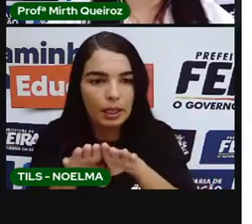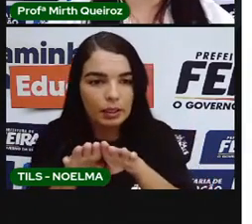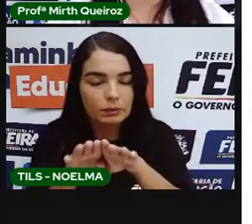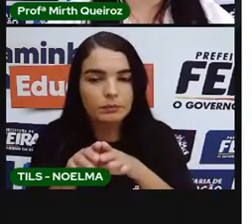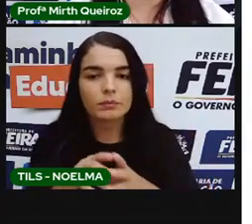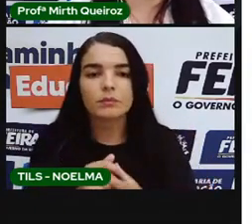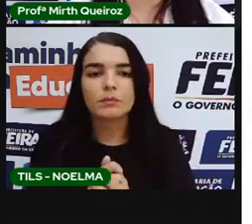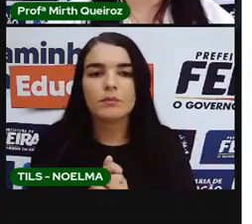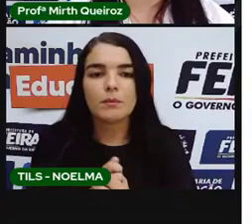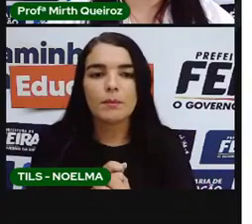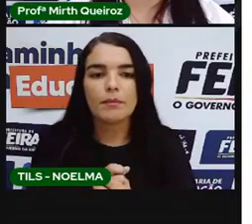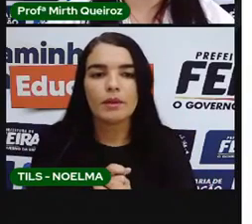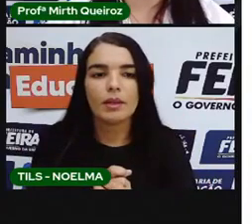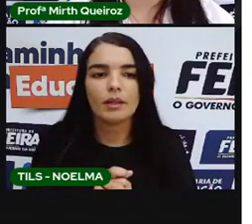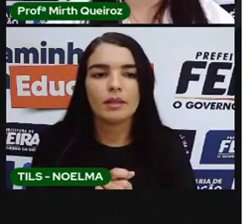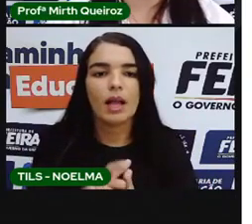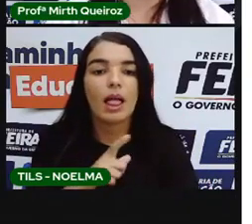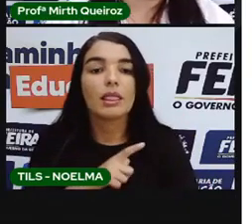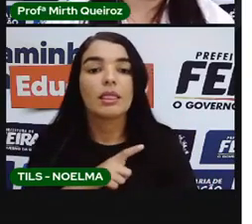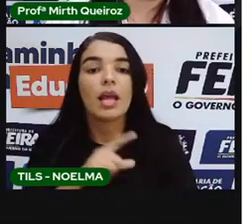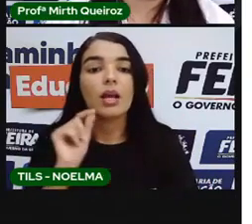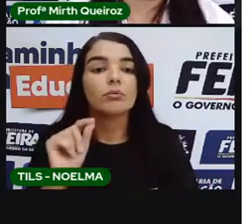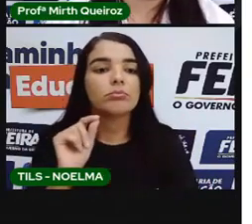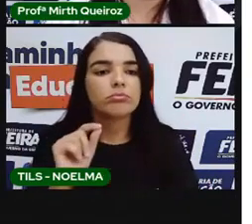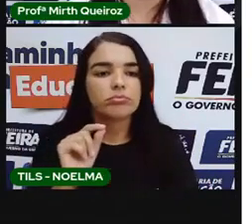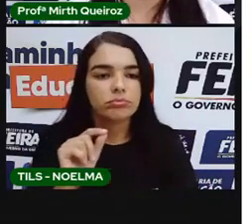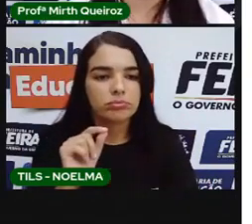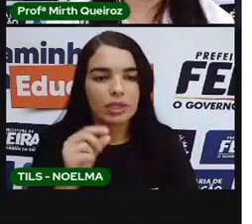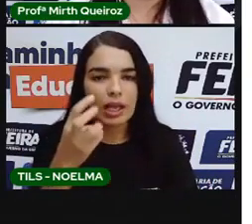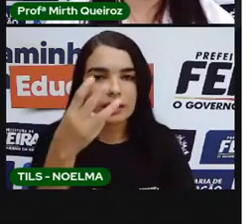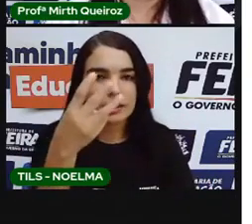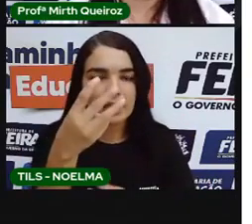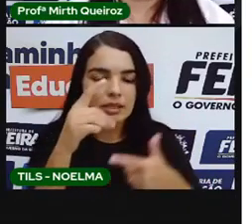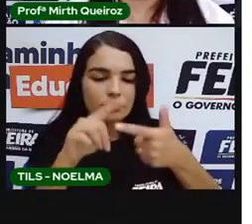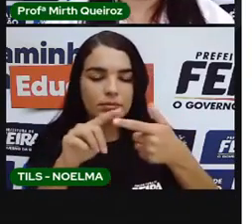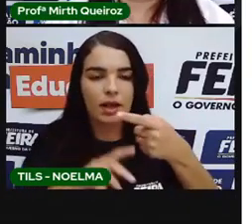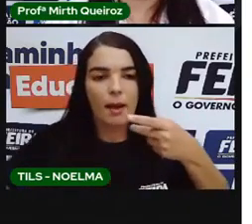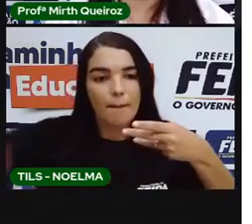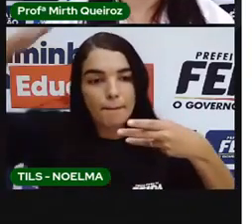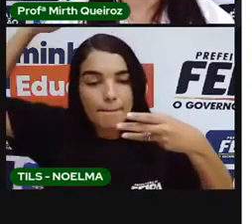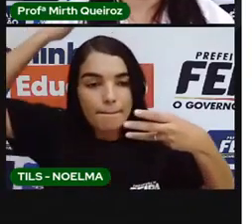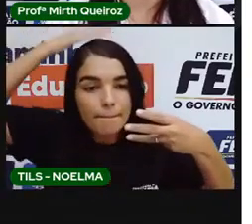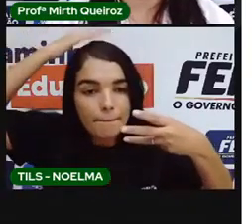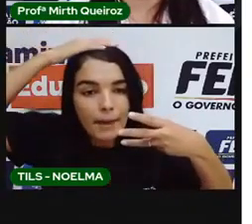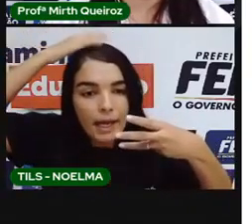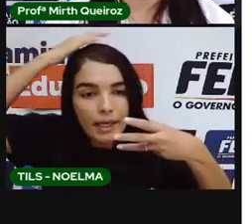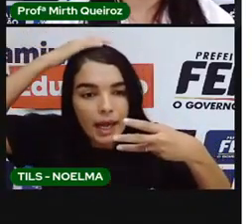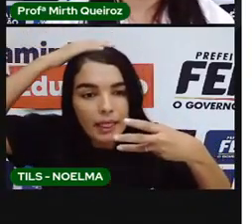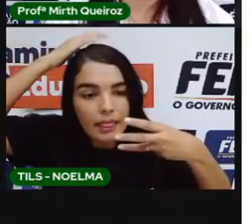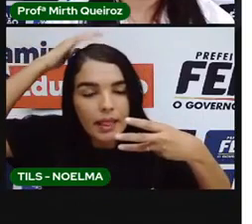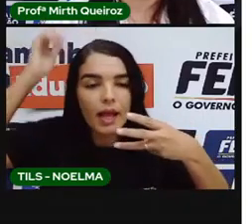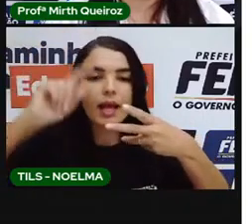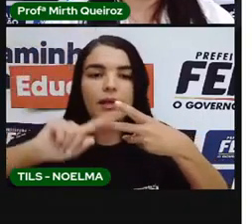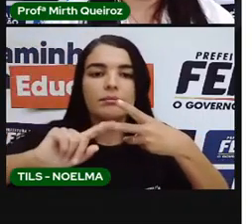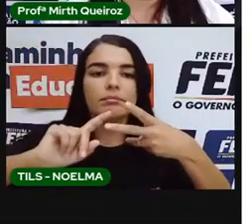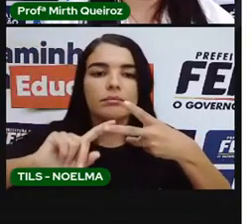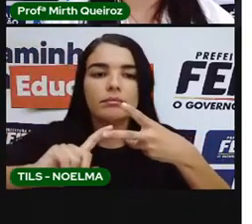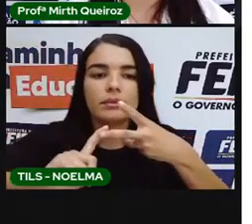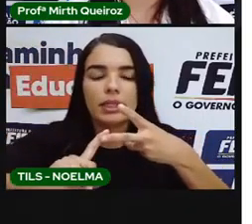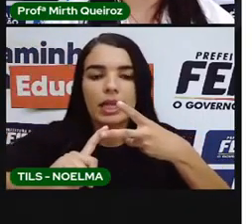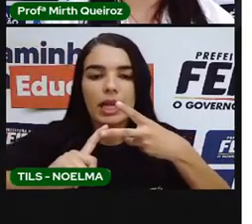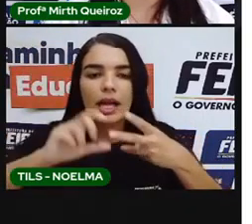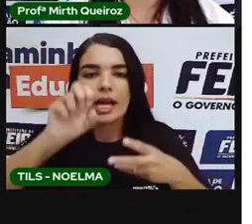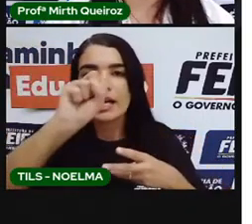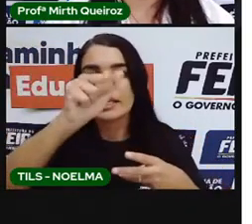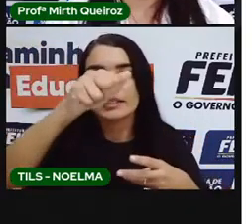a região sul, ela compõe também só 3 estados, que é Paraná, né? Que tem como capital Curitiba,